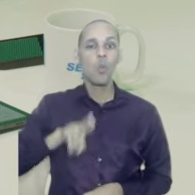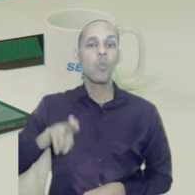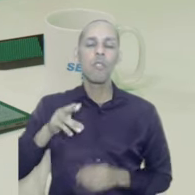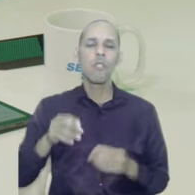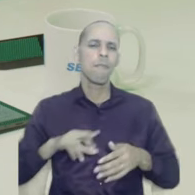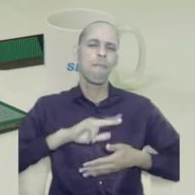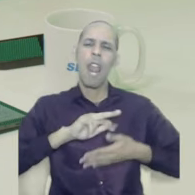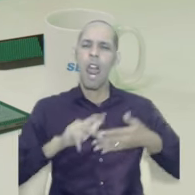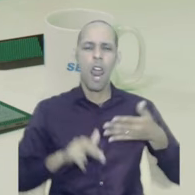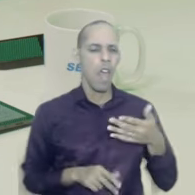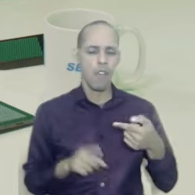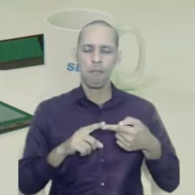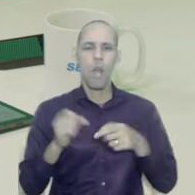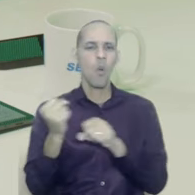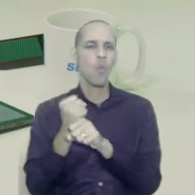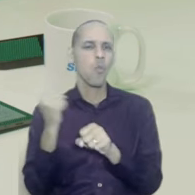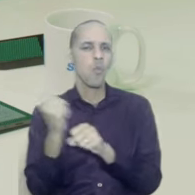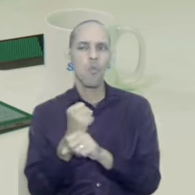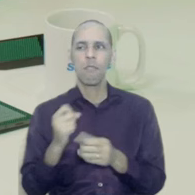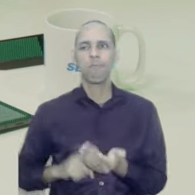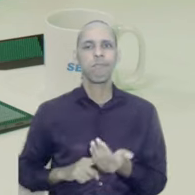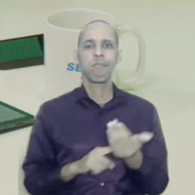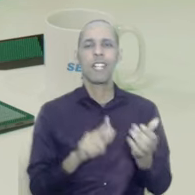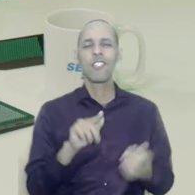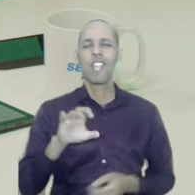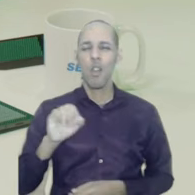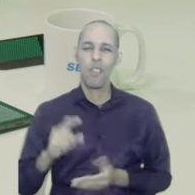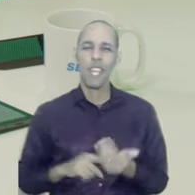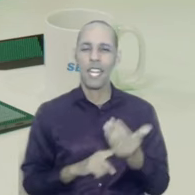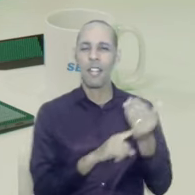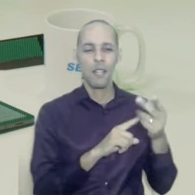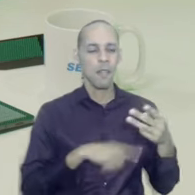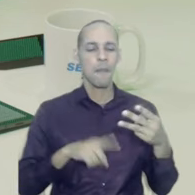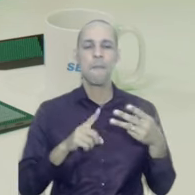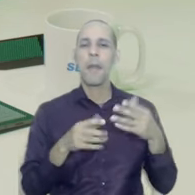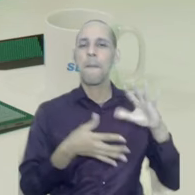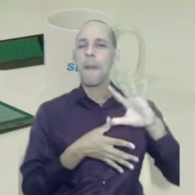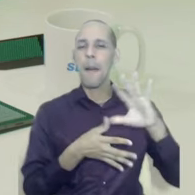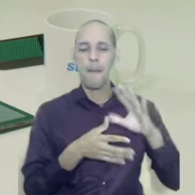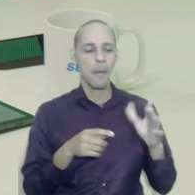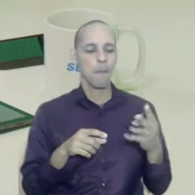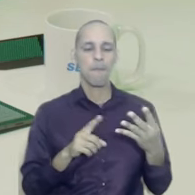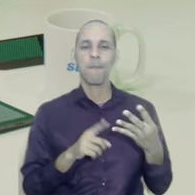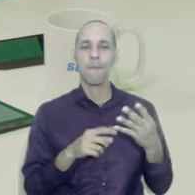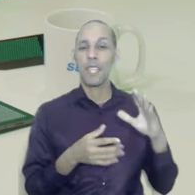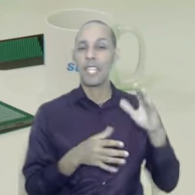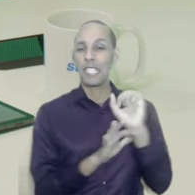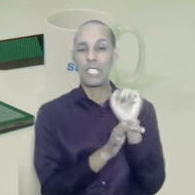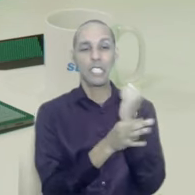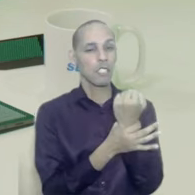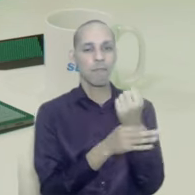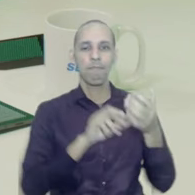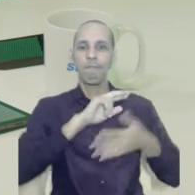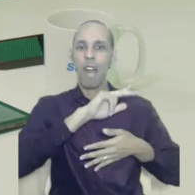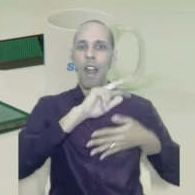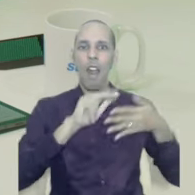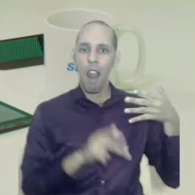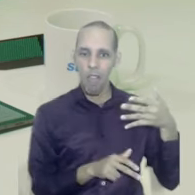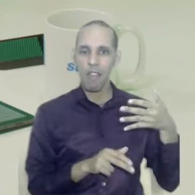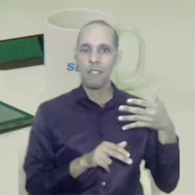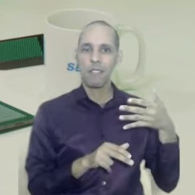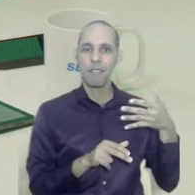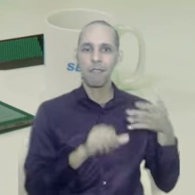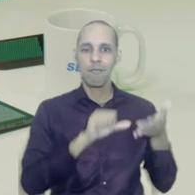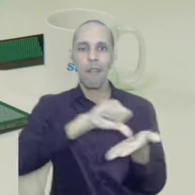construção geotecnologia eh só para mapeamento segurança Então são vários nichos e